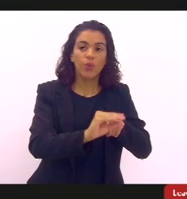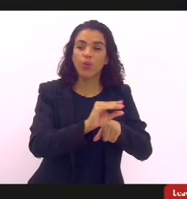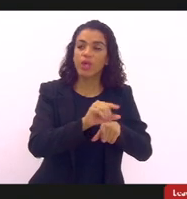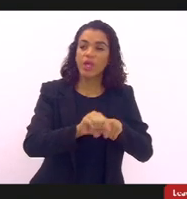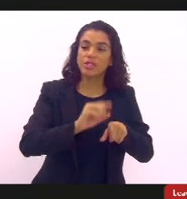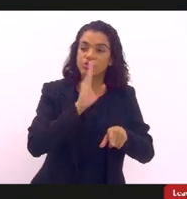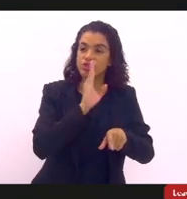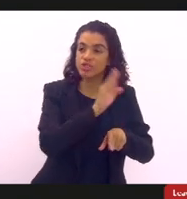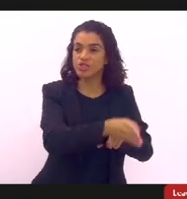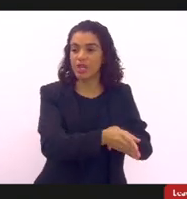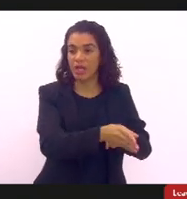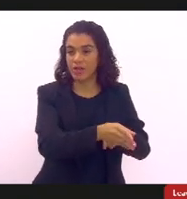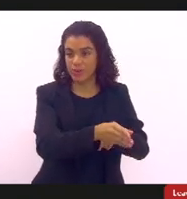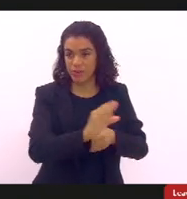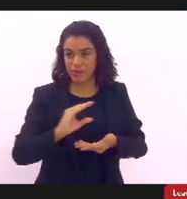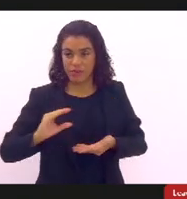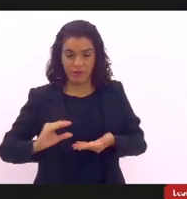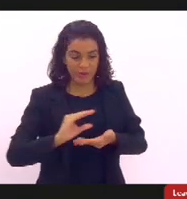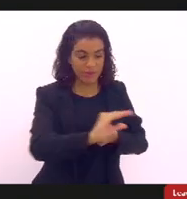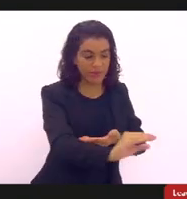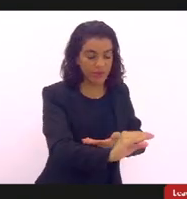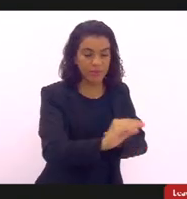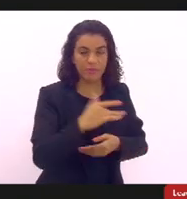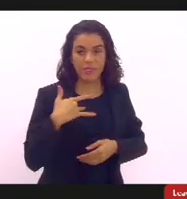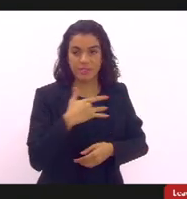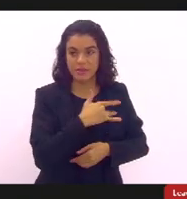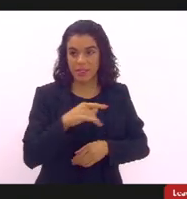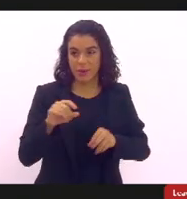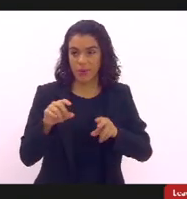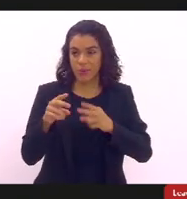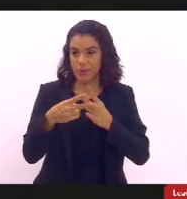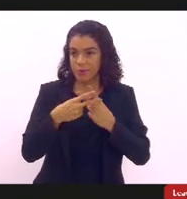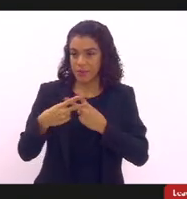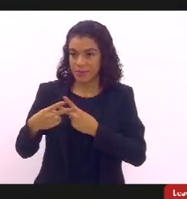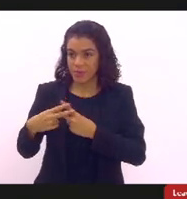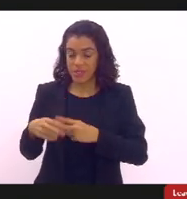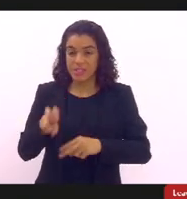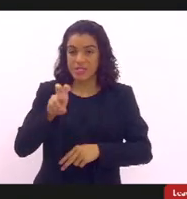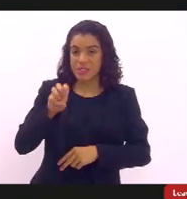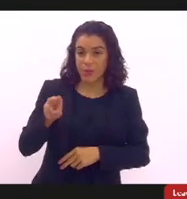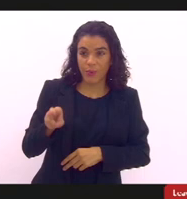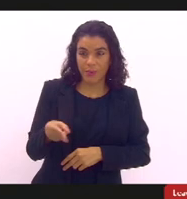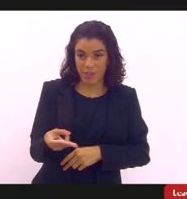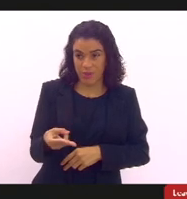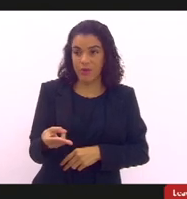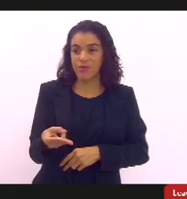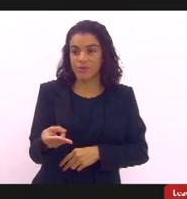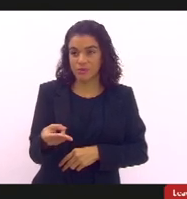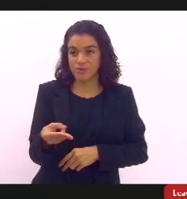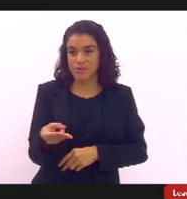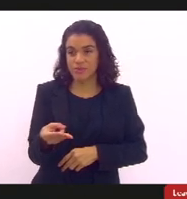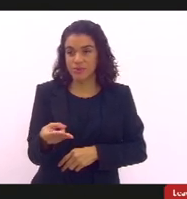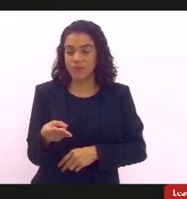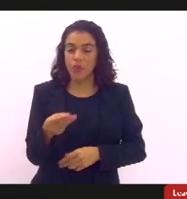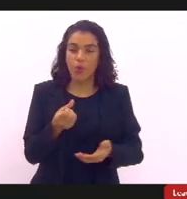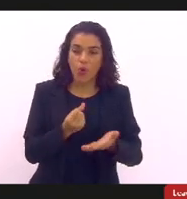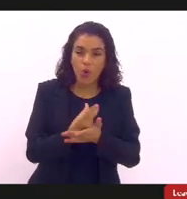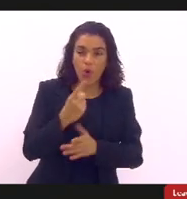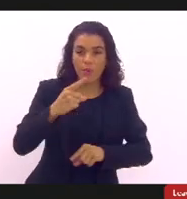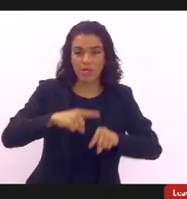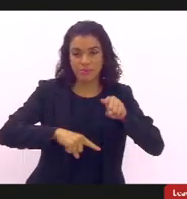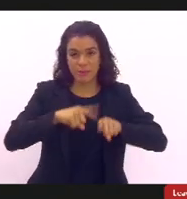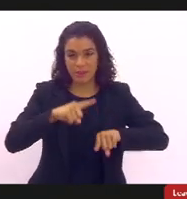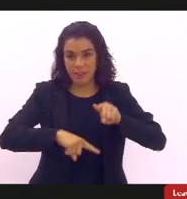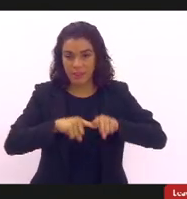recurso direto para a saúde prisional. Tá? São 5 milhões que estão previstos com relação à compra de